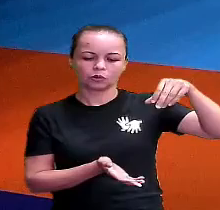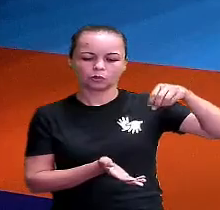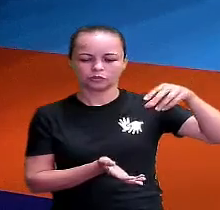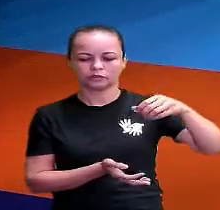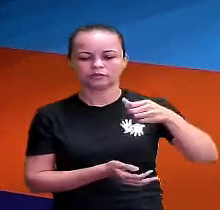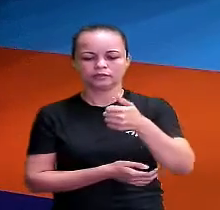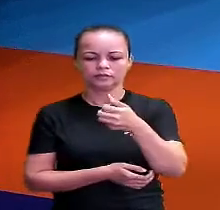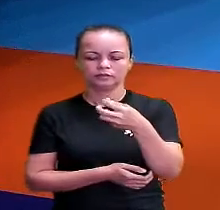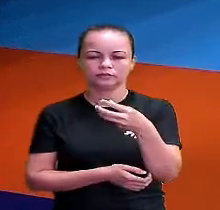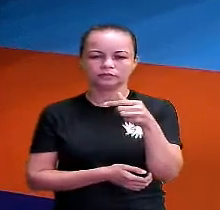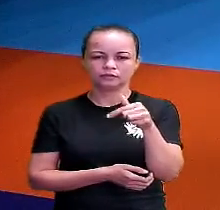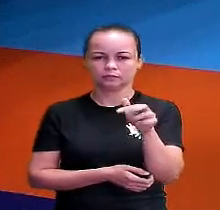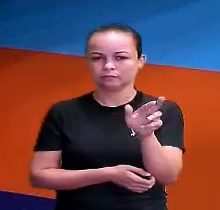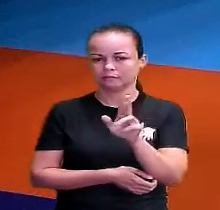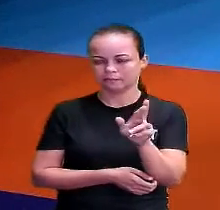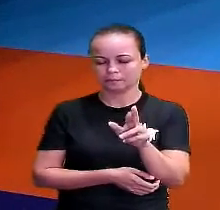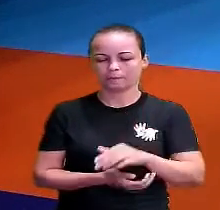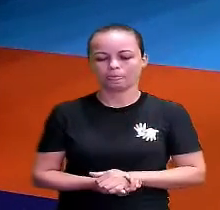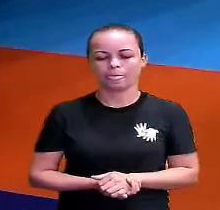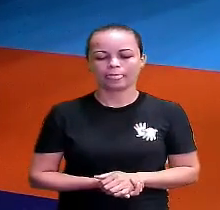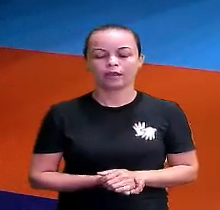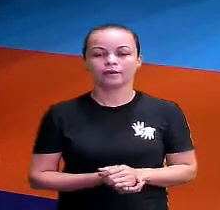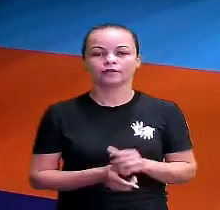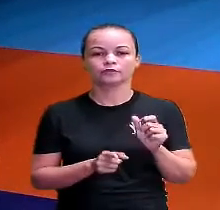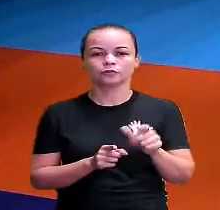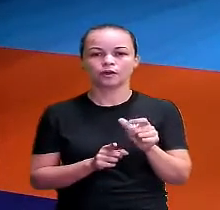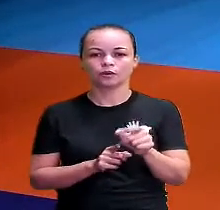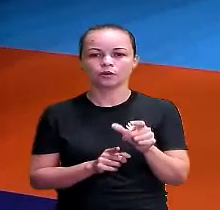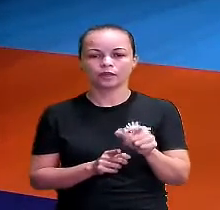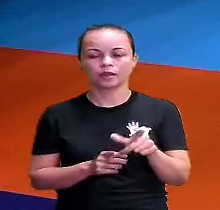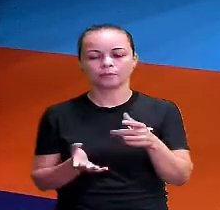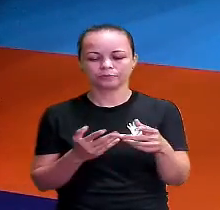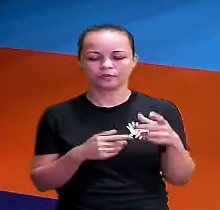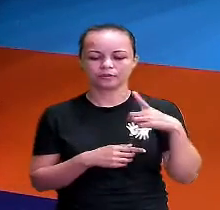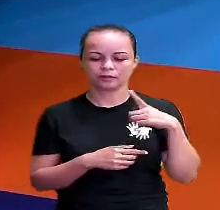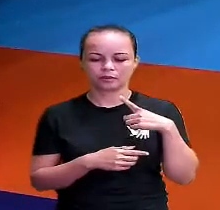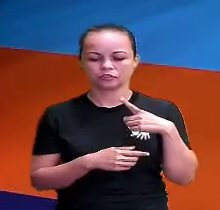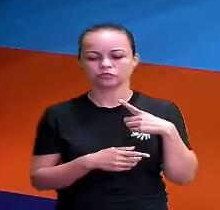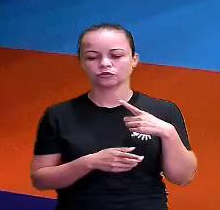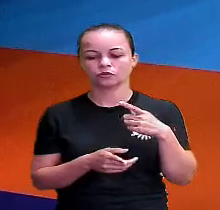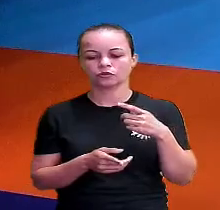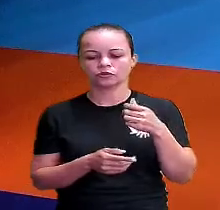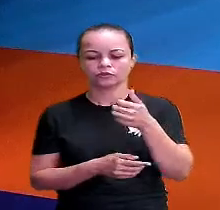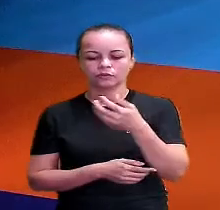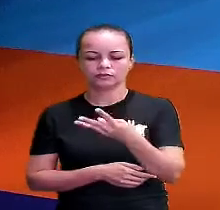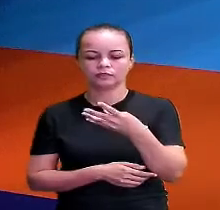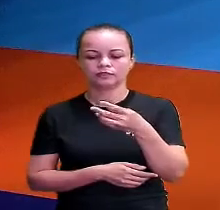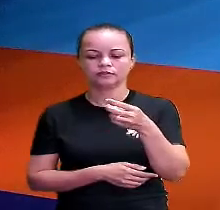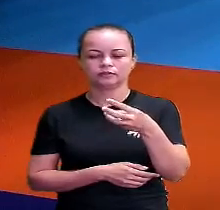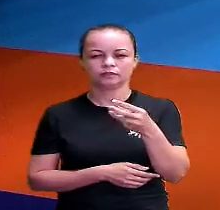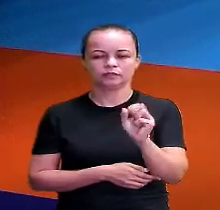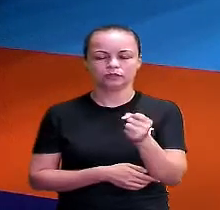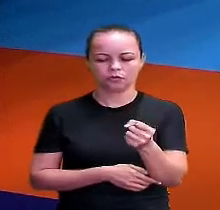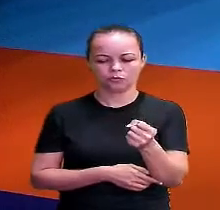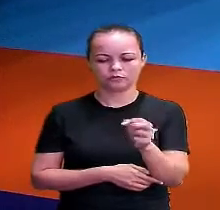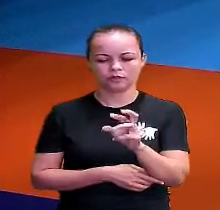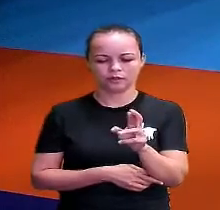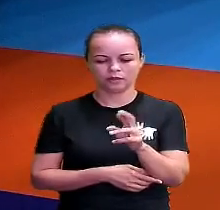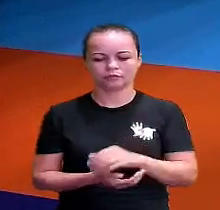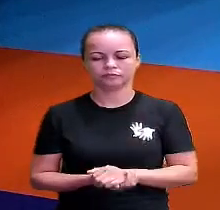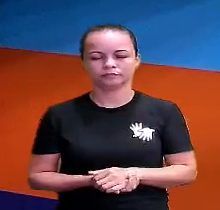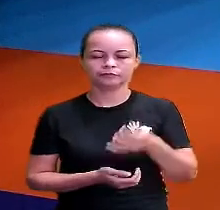137. No aluguel, ela gastou R$ 438. No telefone, ela